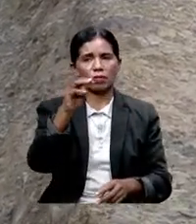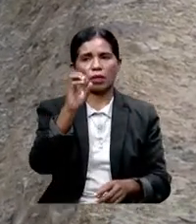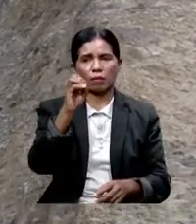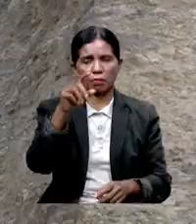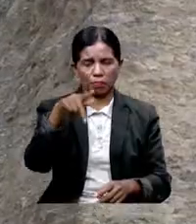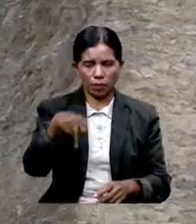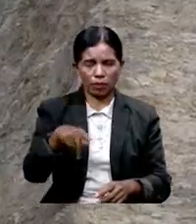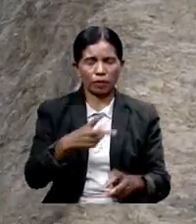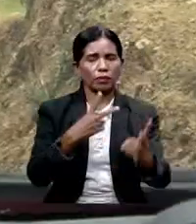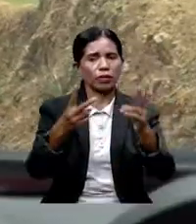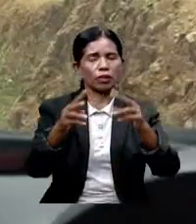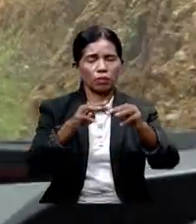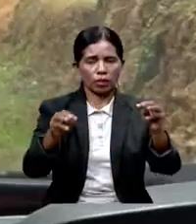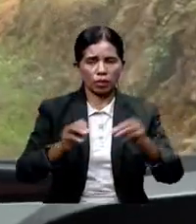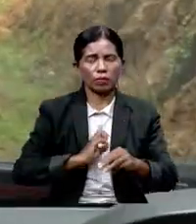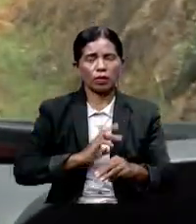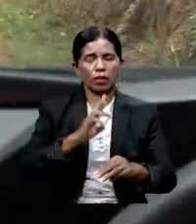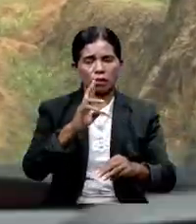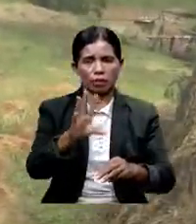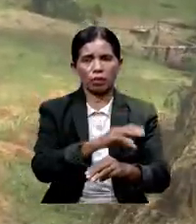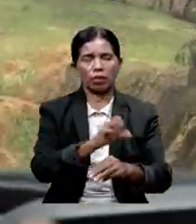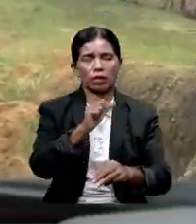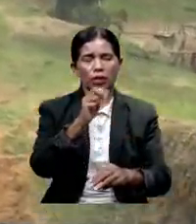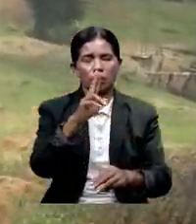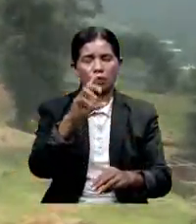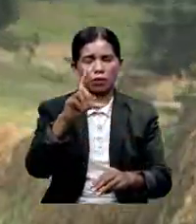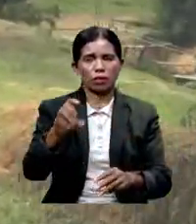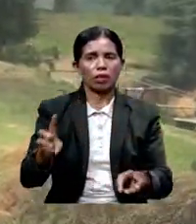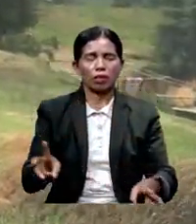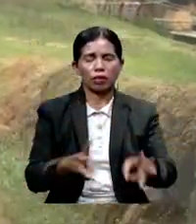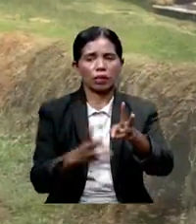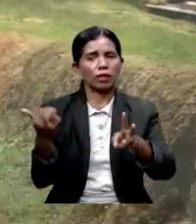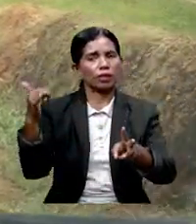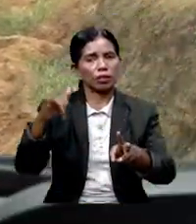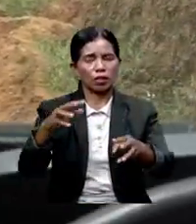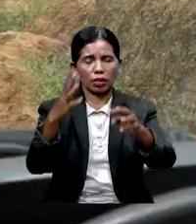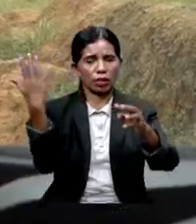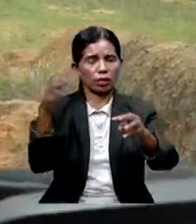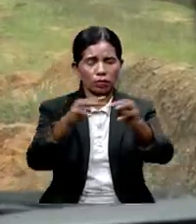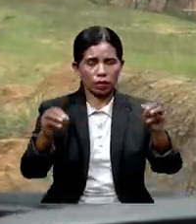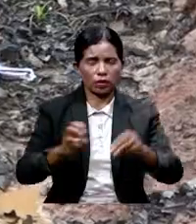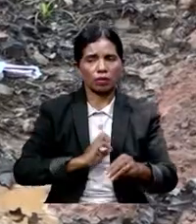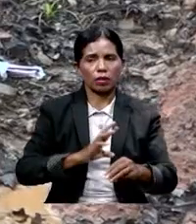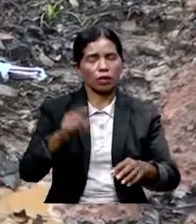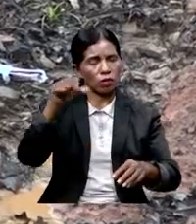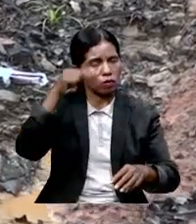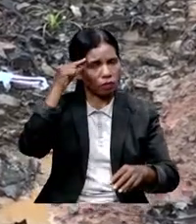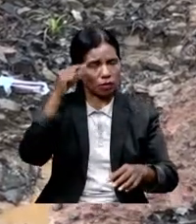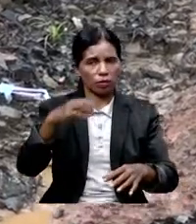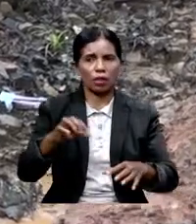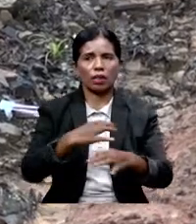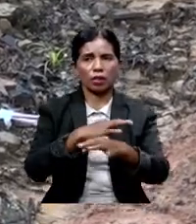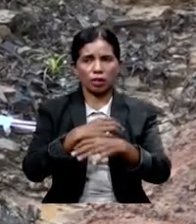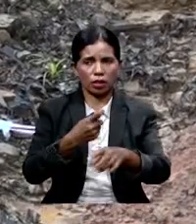banhira visita município Hermera Samuel Marçal promete estrada sira e município Hermera governo se hadia e tempo basic